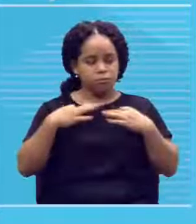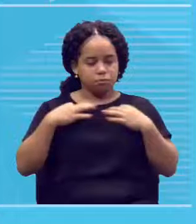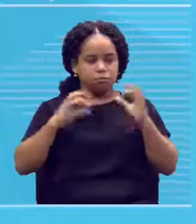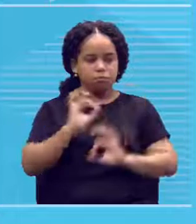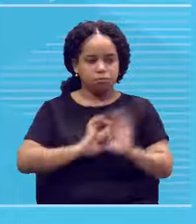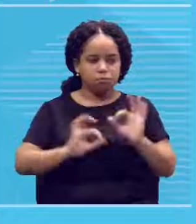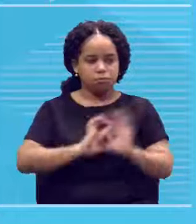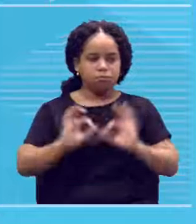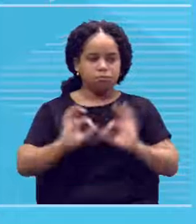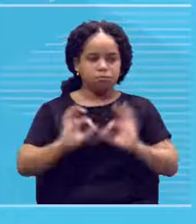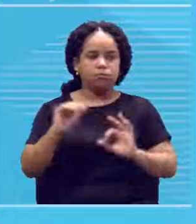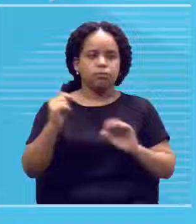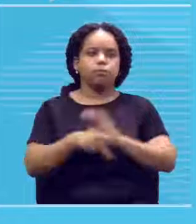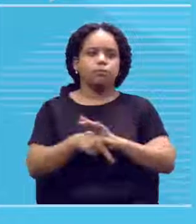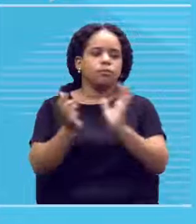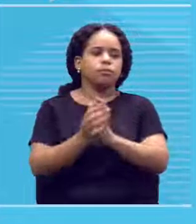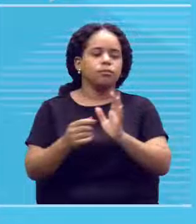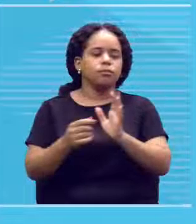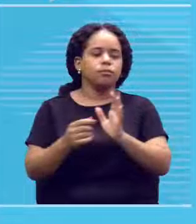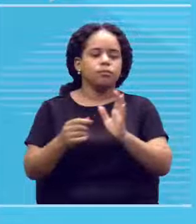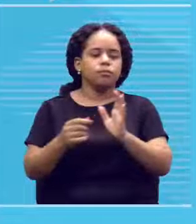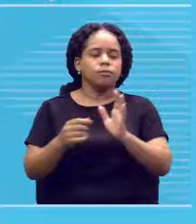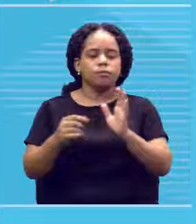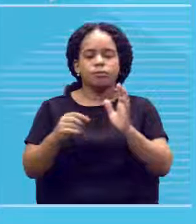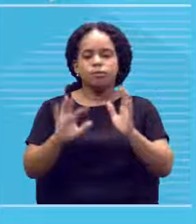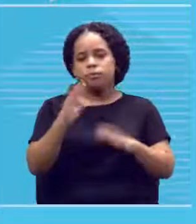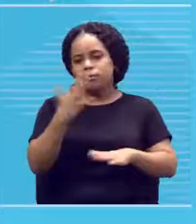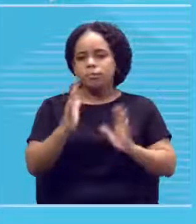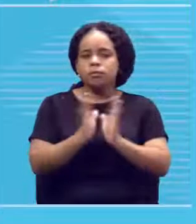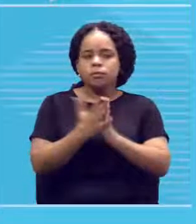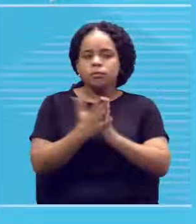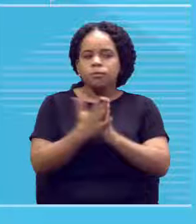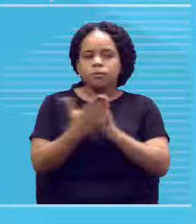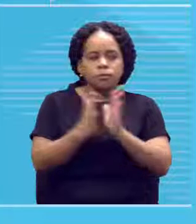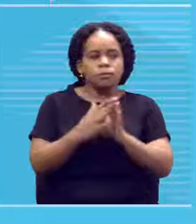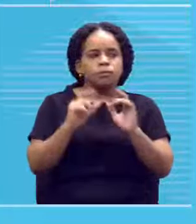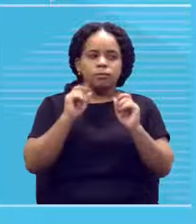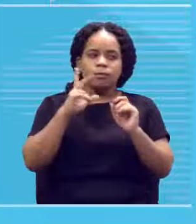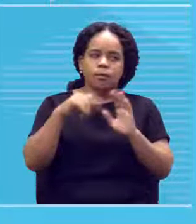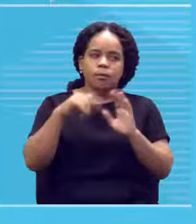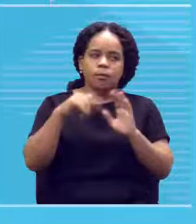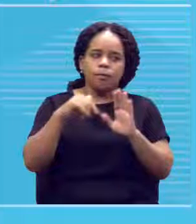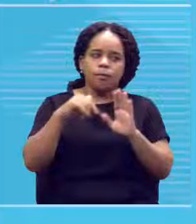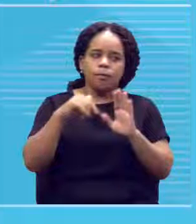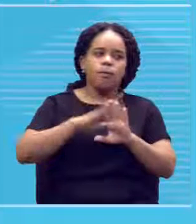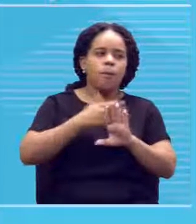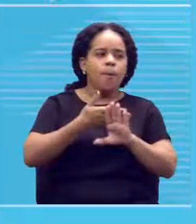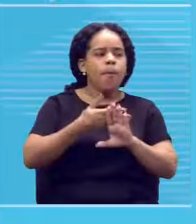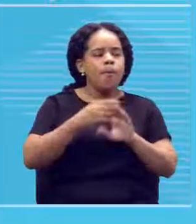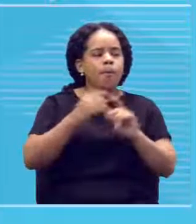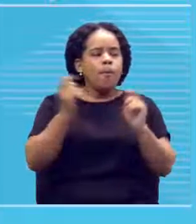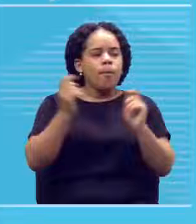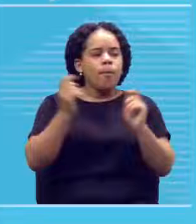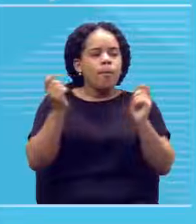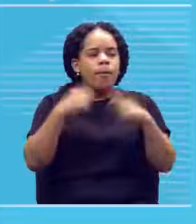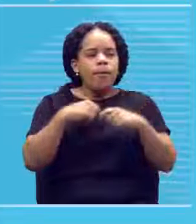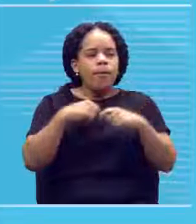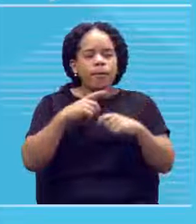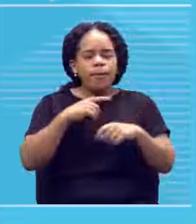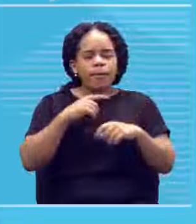passa o porém por garotos de classe média como pretendem são traídos aqui eu tenho